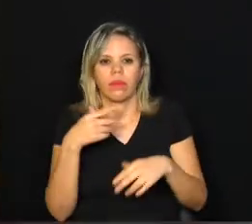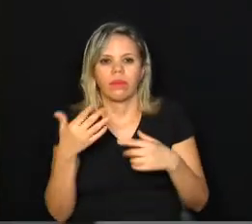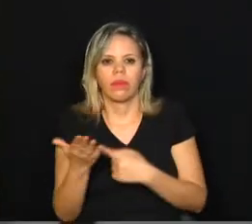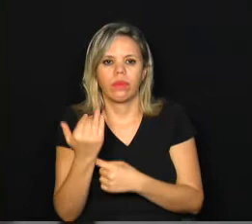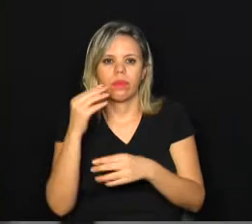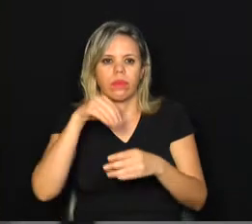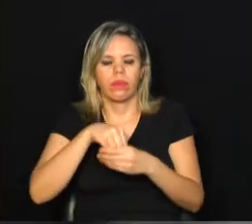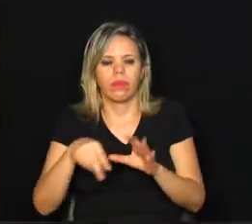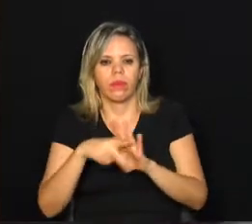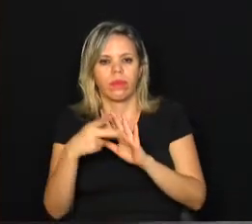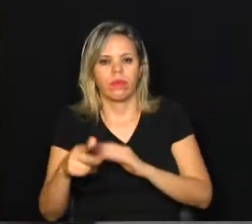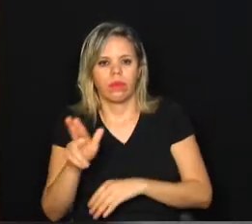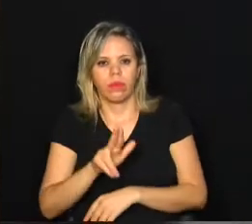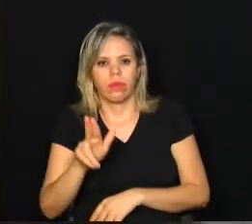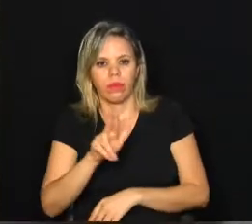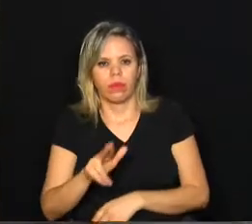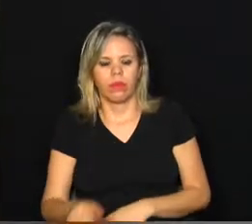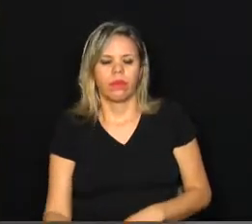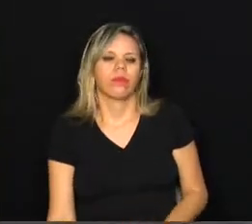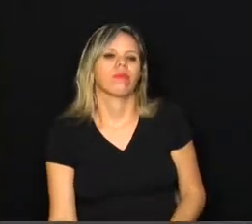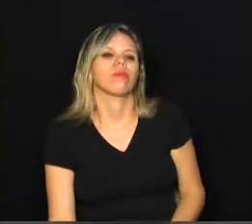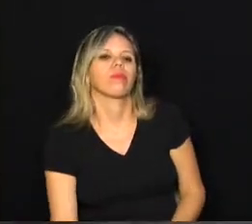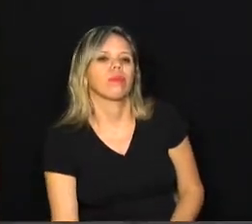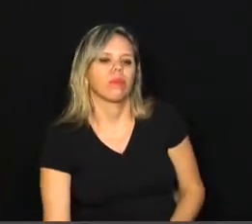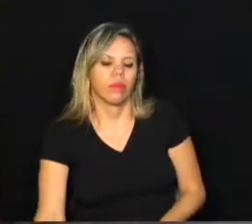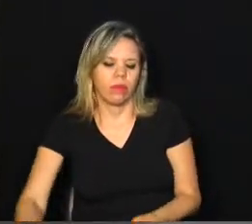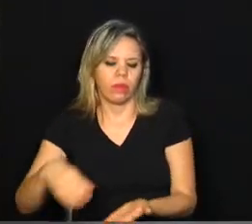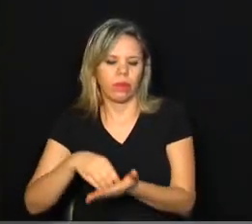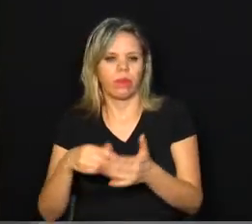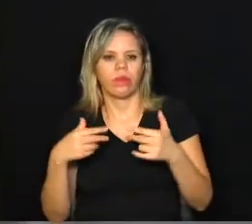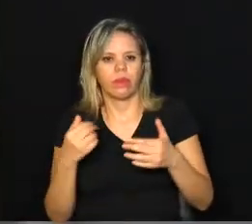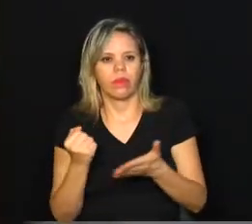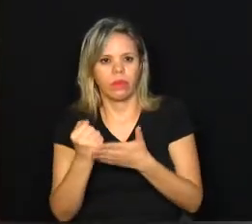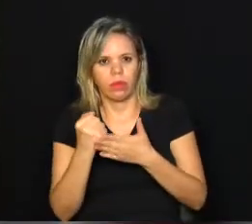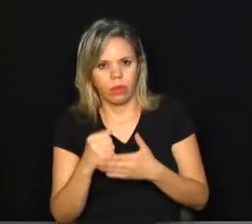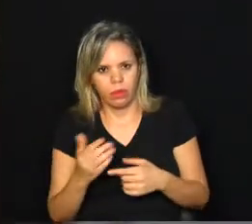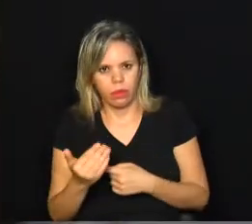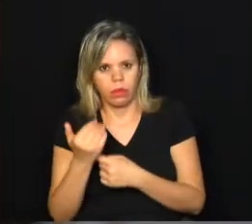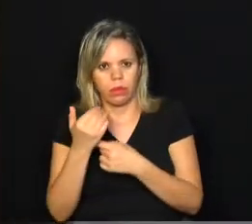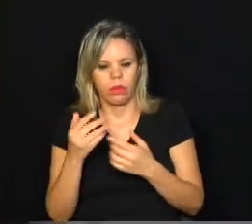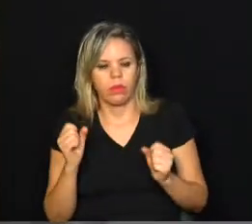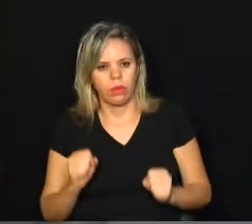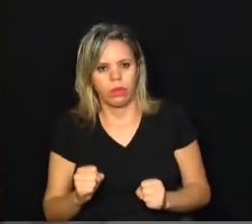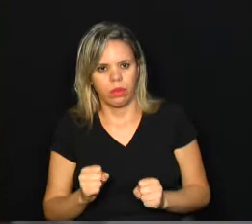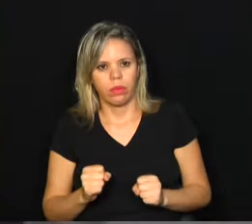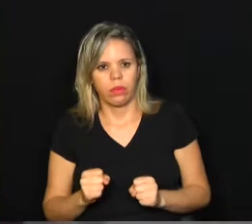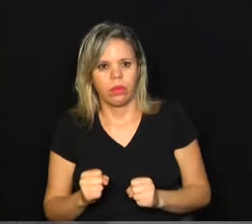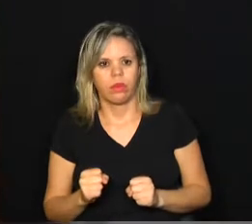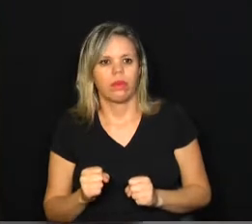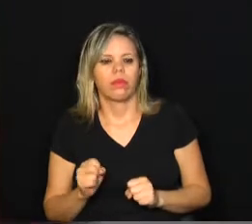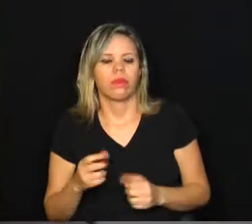própria universidade. Então, a agência de inovação ajuda que essas tecnologias possam ser prospectadas e aí você